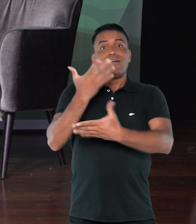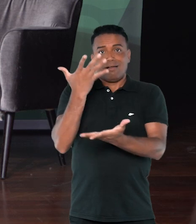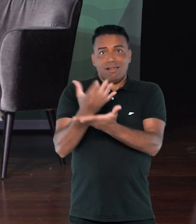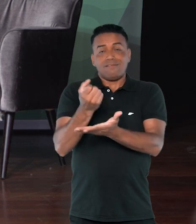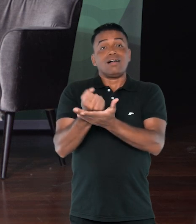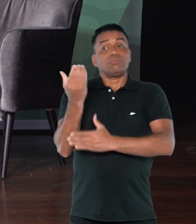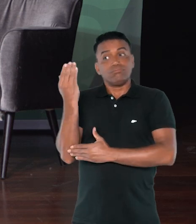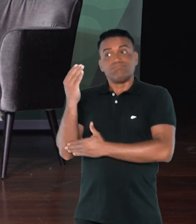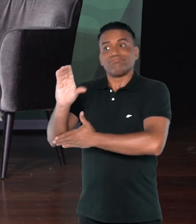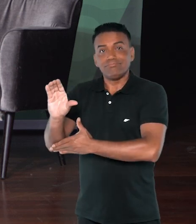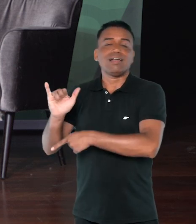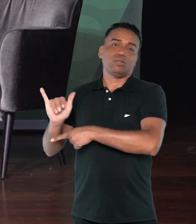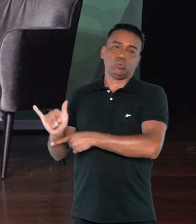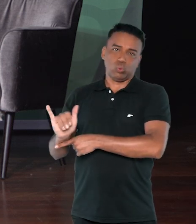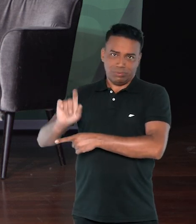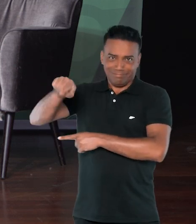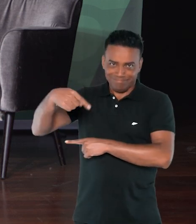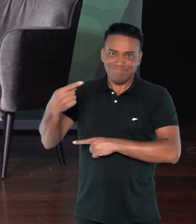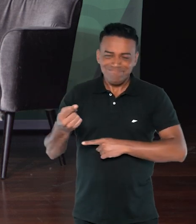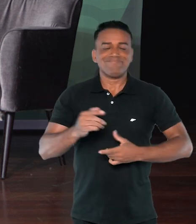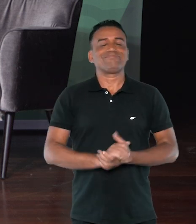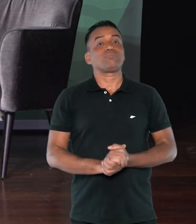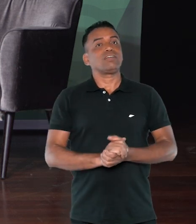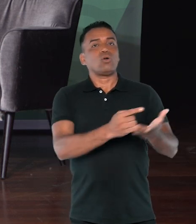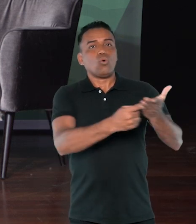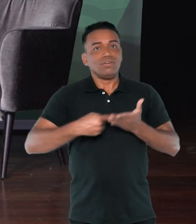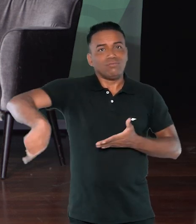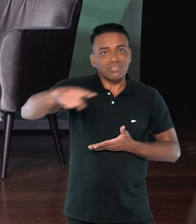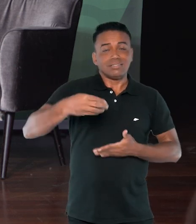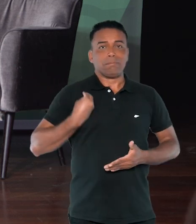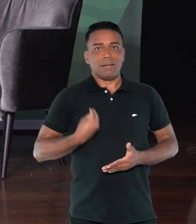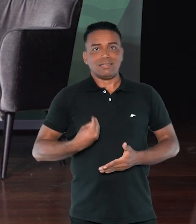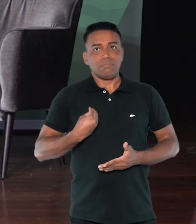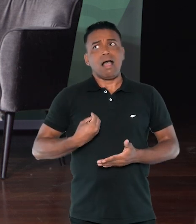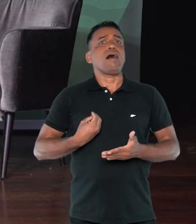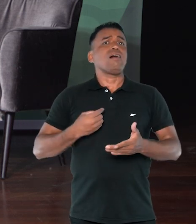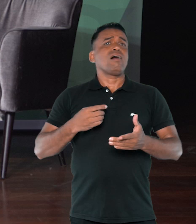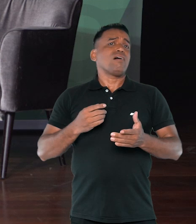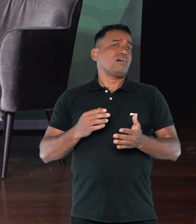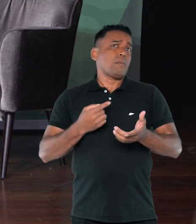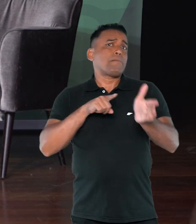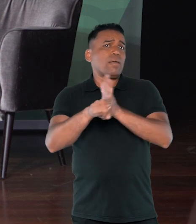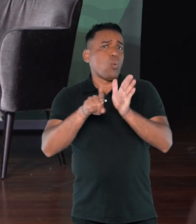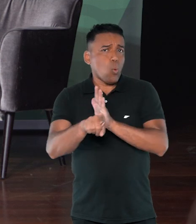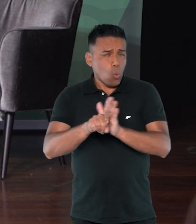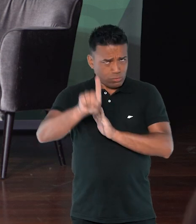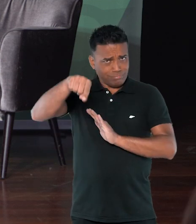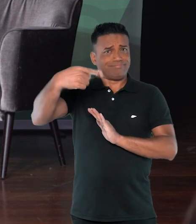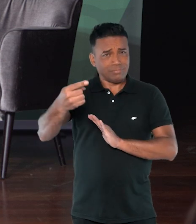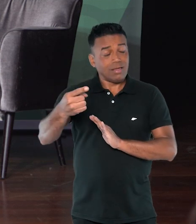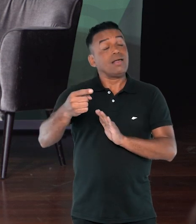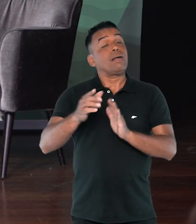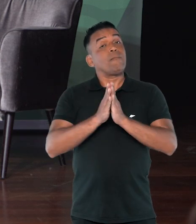ele vai para o YouTube depois. A gente convida vocês a participarem com perguntas. Então, desde já, eu